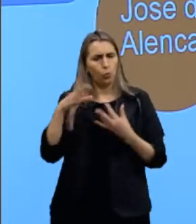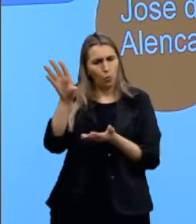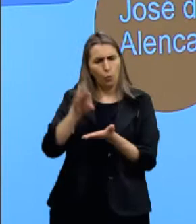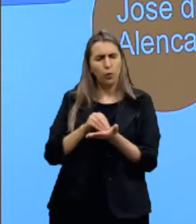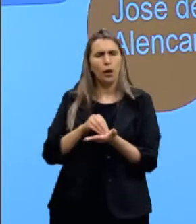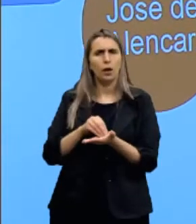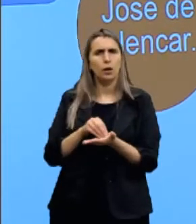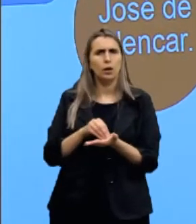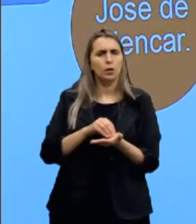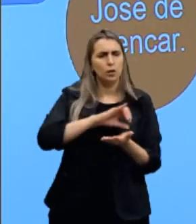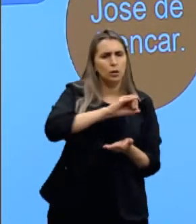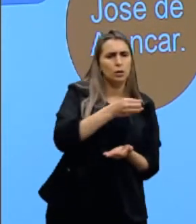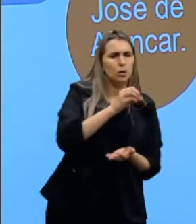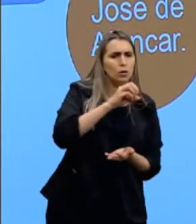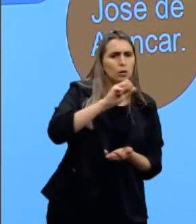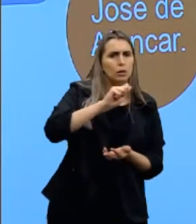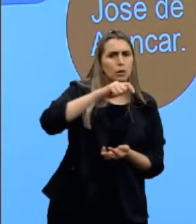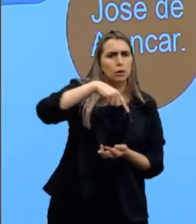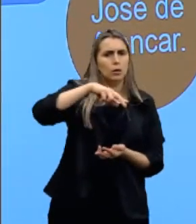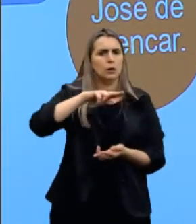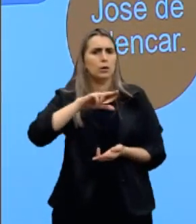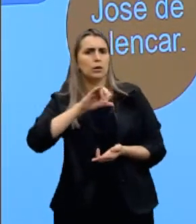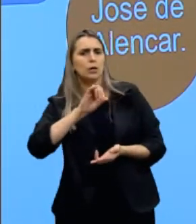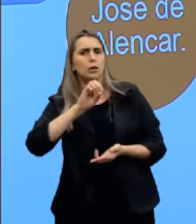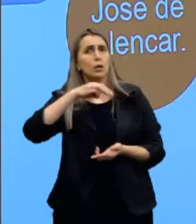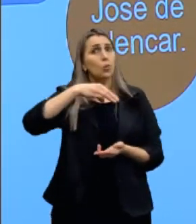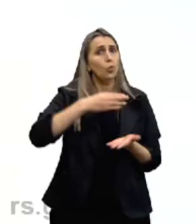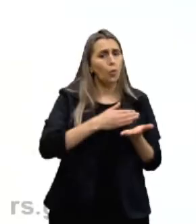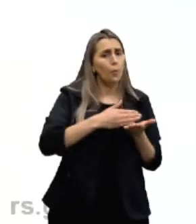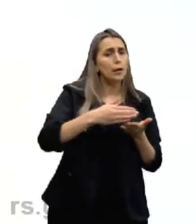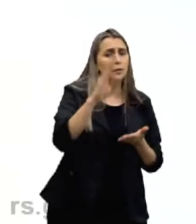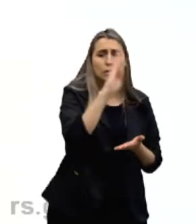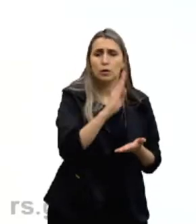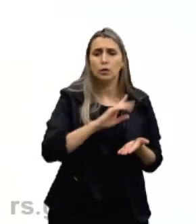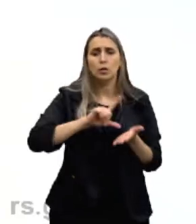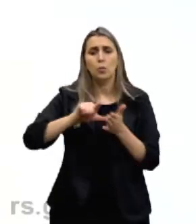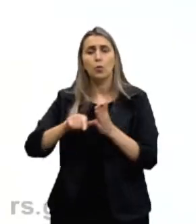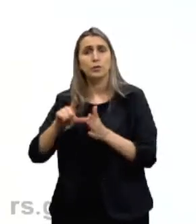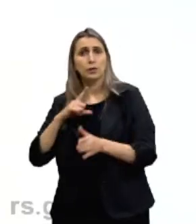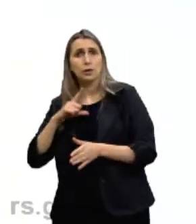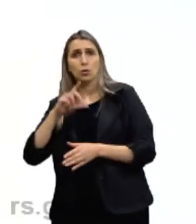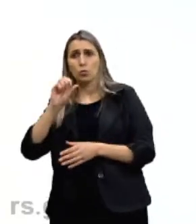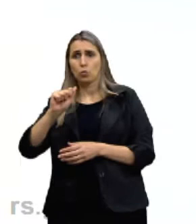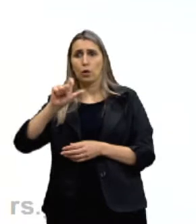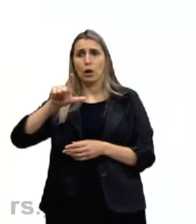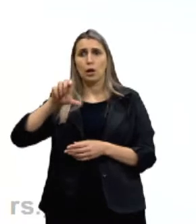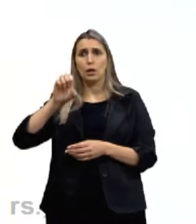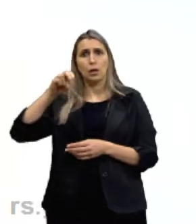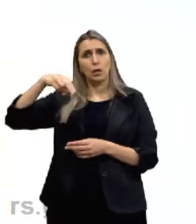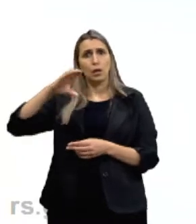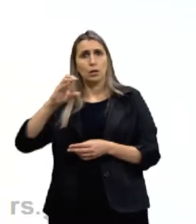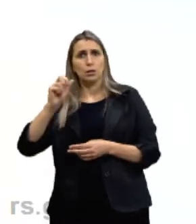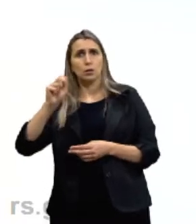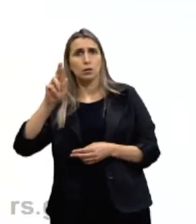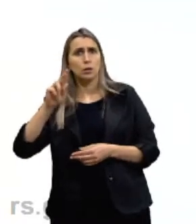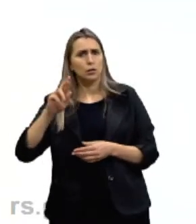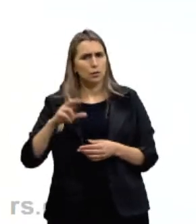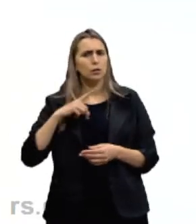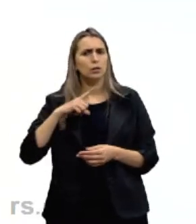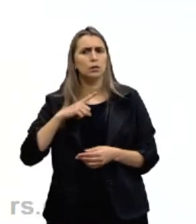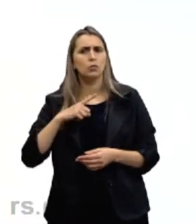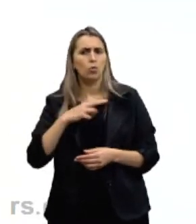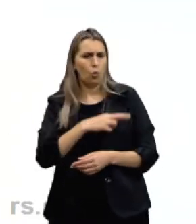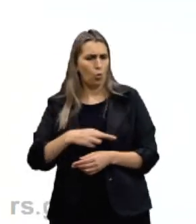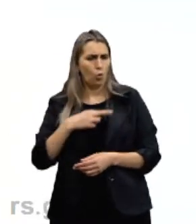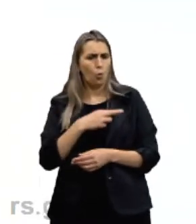que o Joaquim Manuel de Macedo ele inicia isso no Brasil logo depois a gente tem esse cara que é o Além cara e ele vai transitar por tudo né cara ele